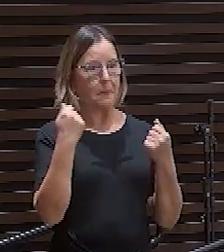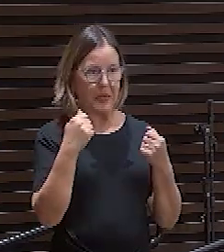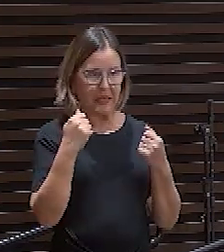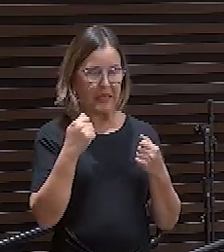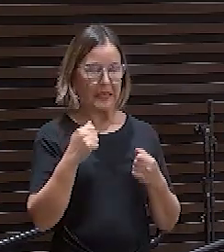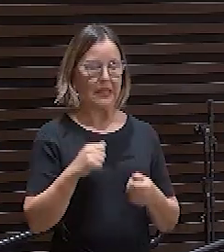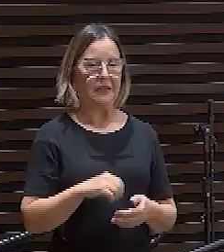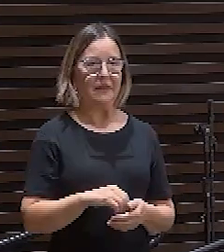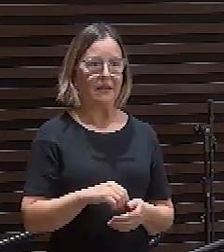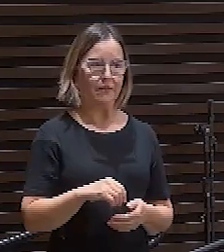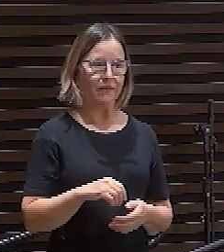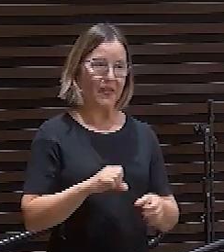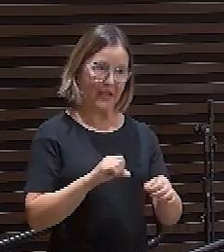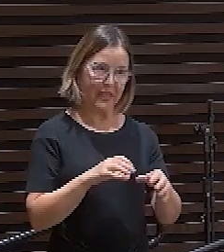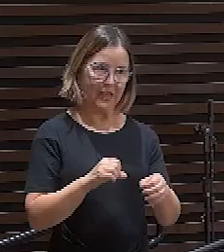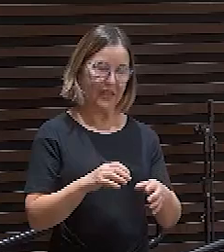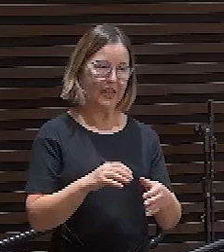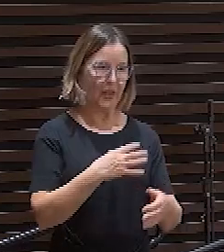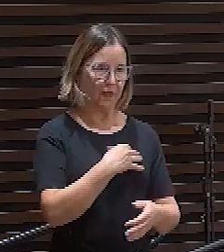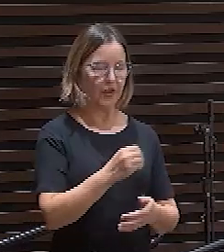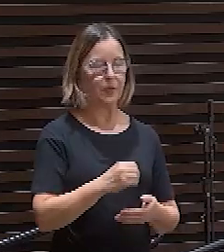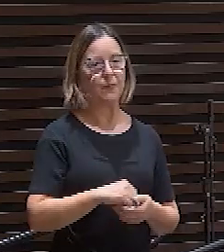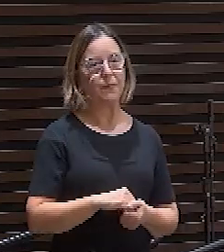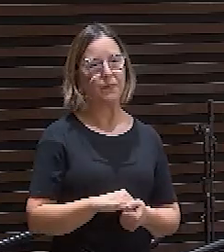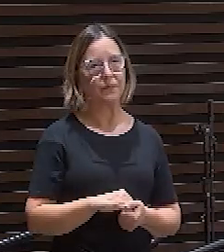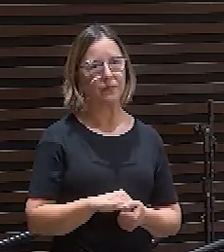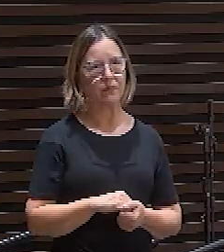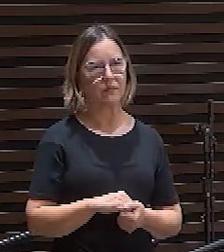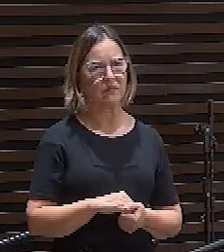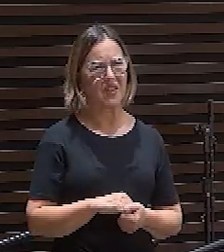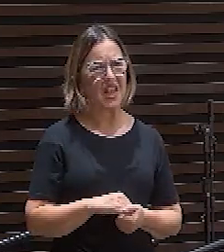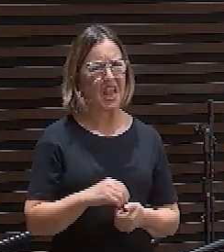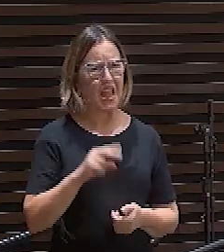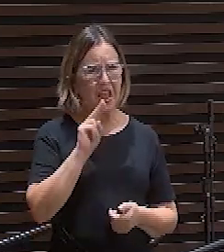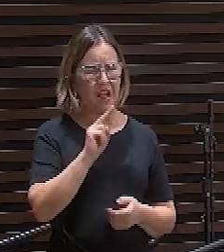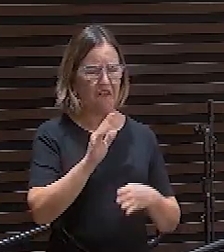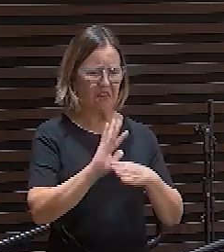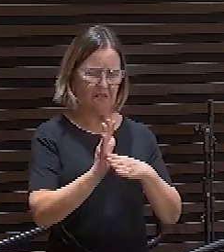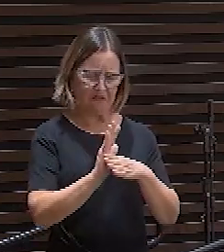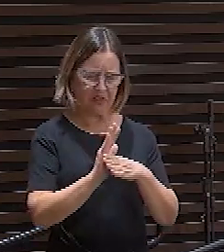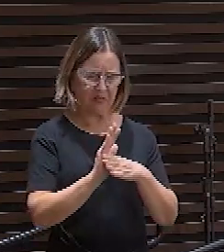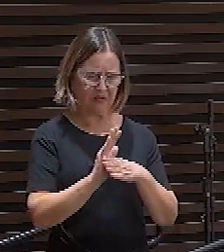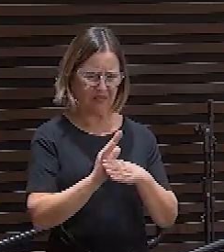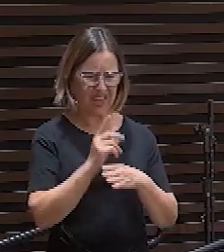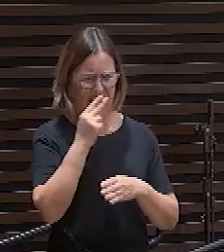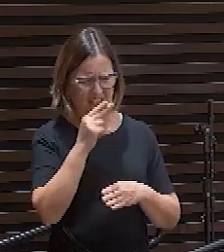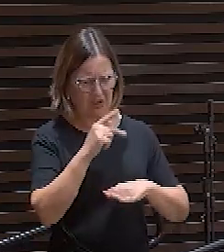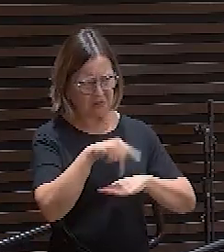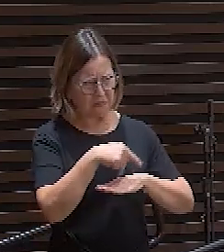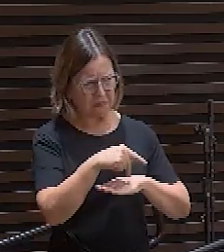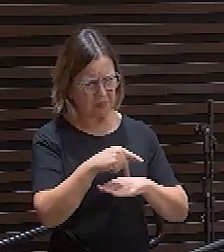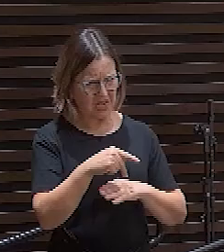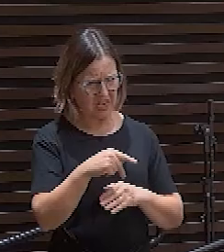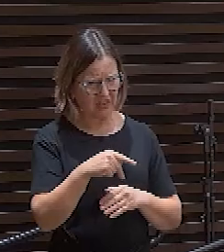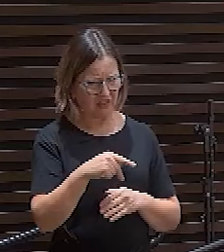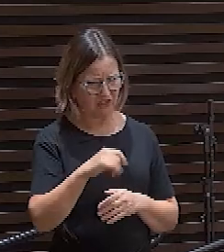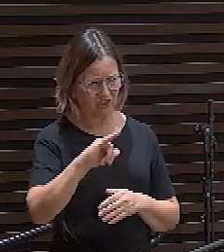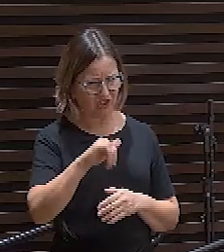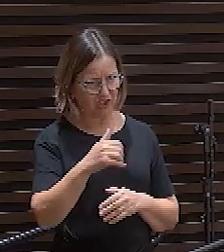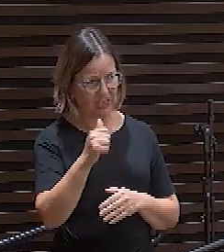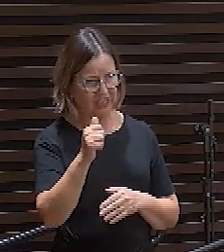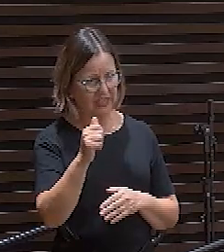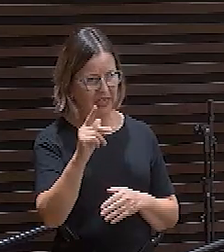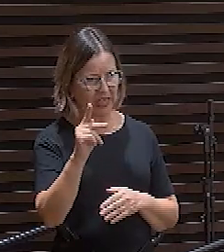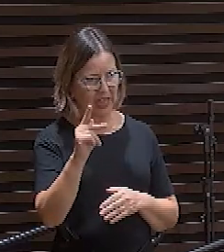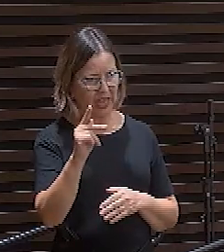Esses dias eu vi um vídeo que, acho que foi no Japão, as crianças desobedientes